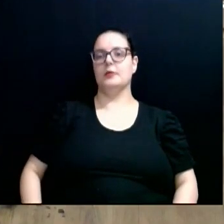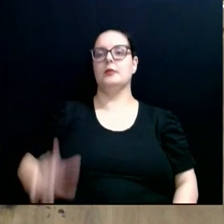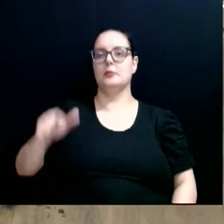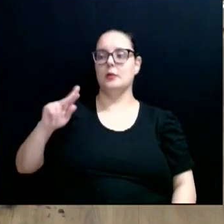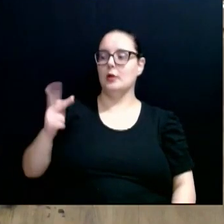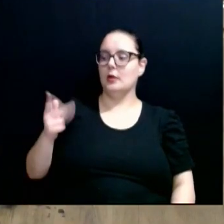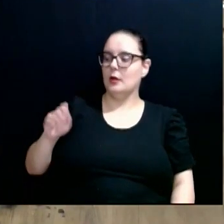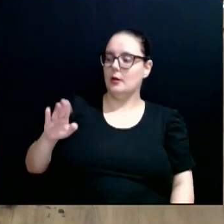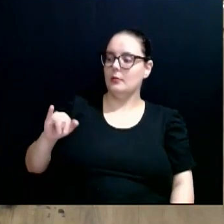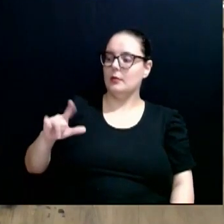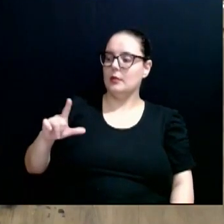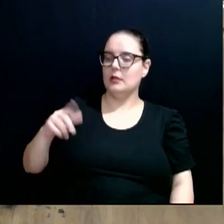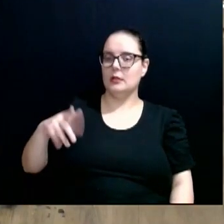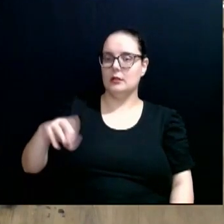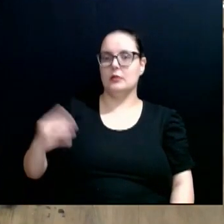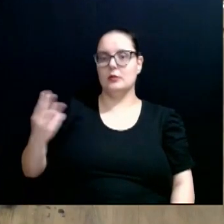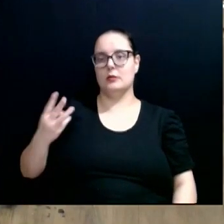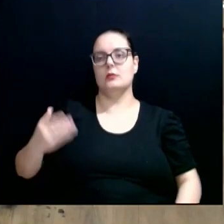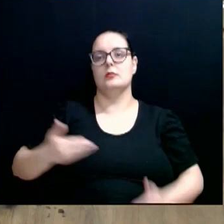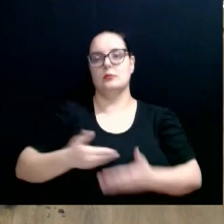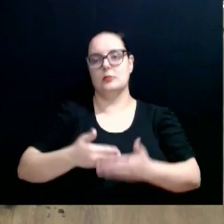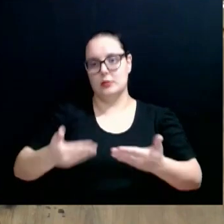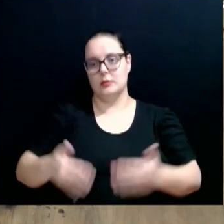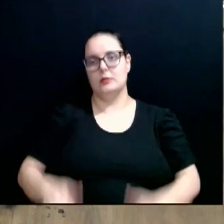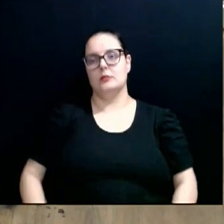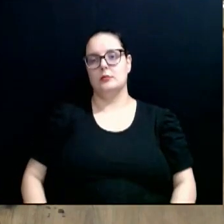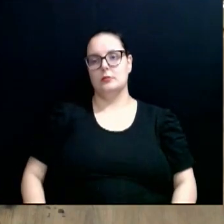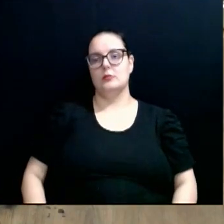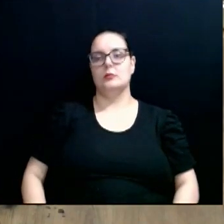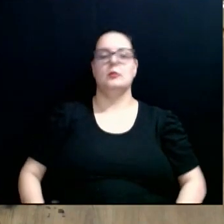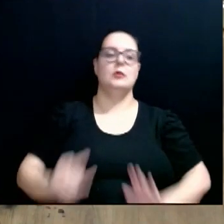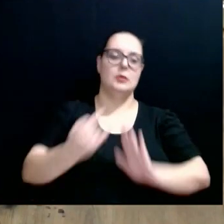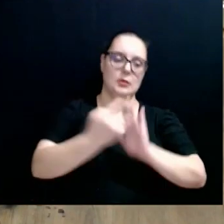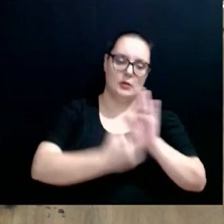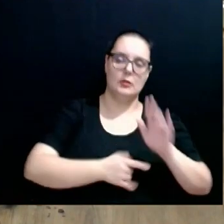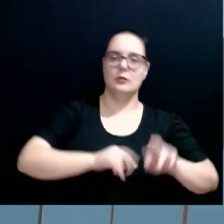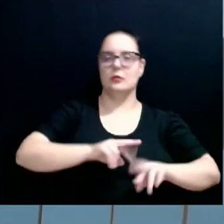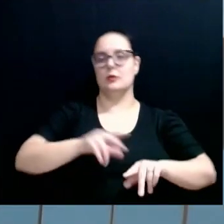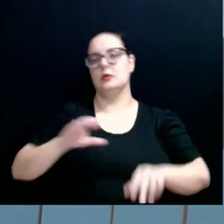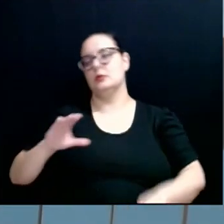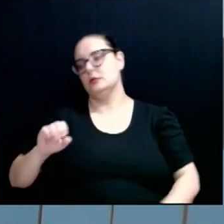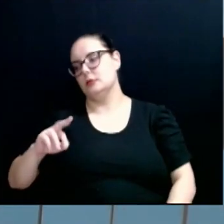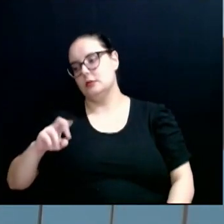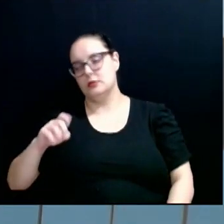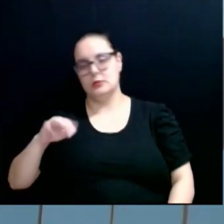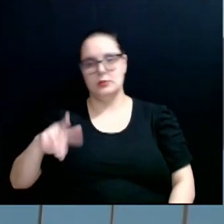que é o terceiro envelope. Então, e é a documentação, né, certidões, uma série de coisas.